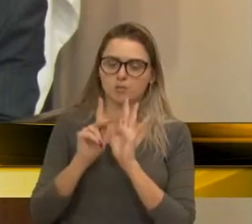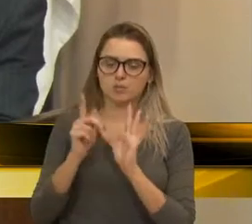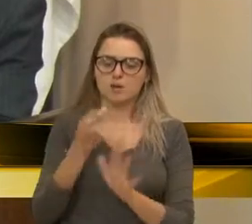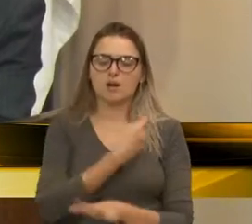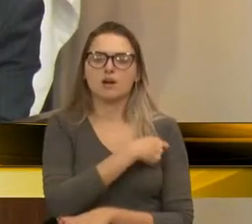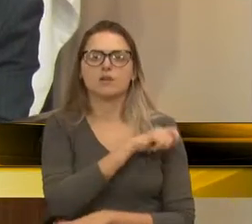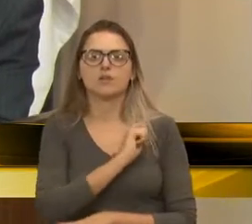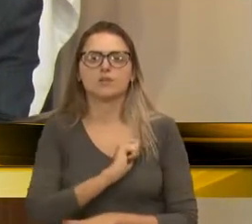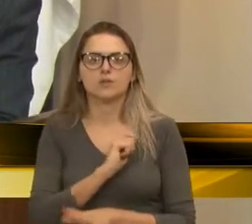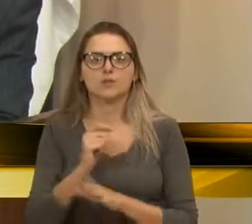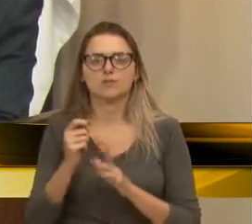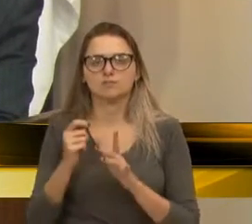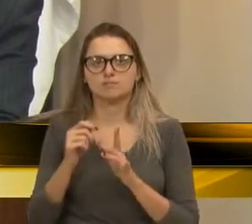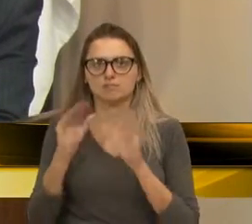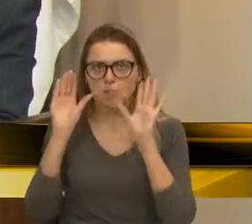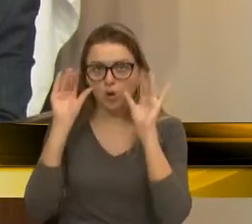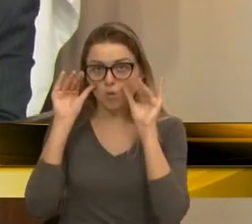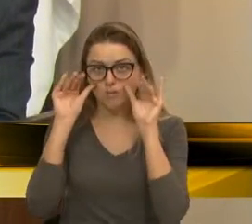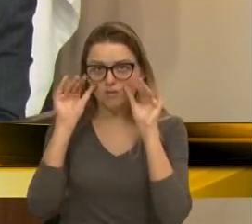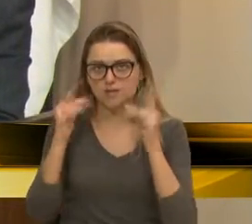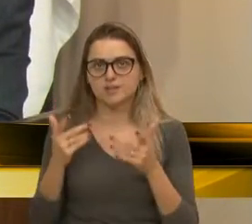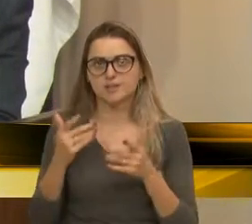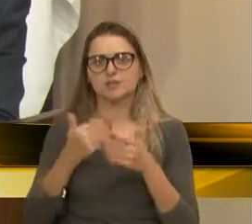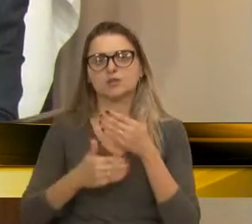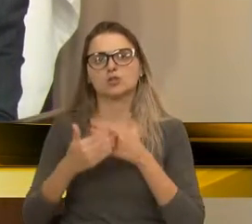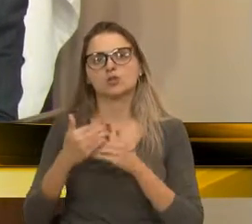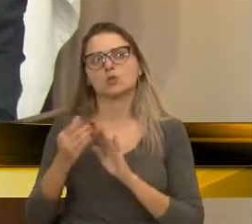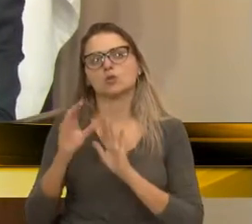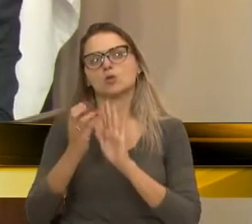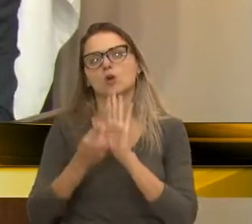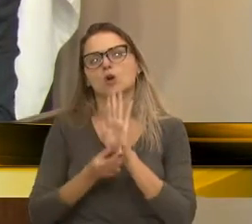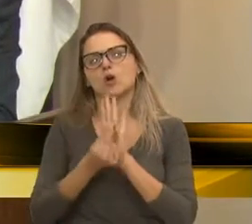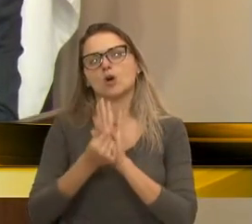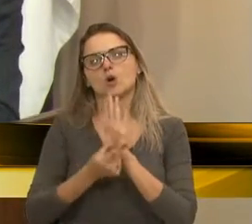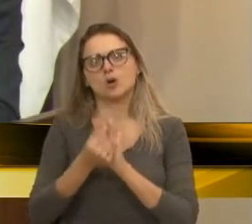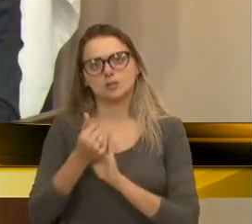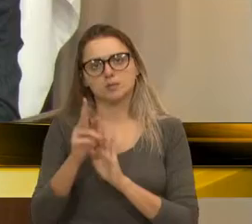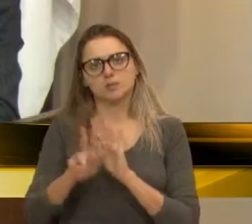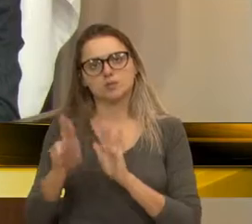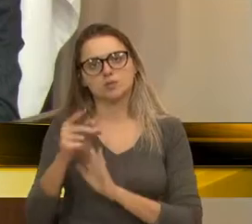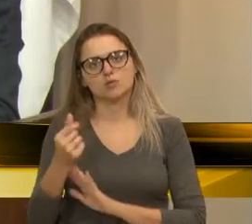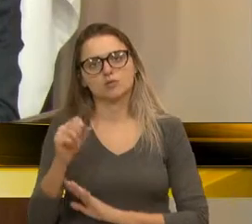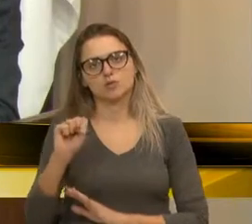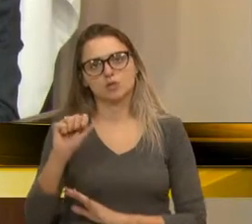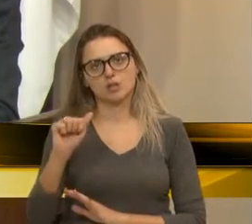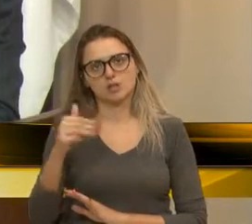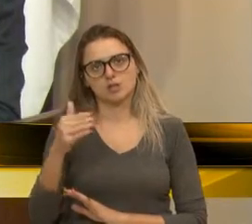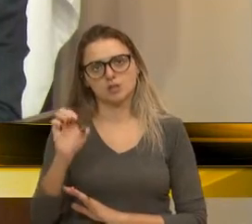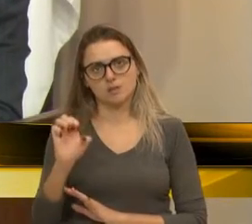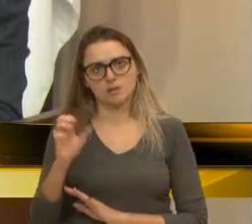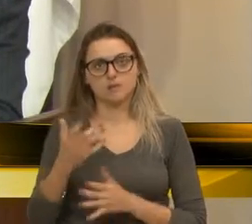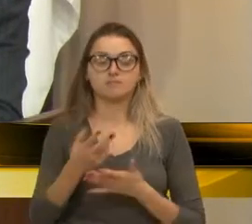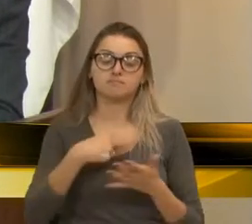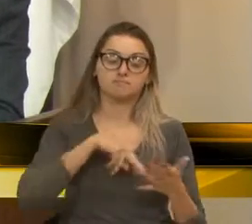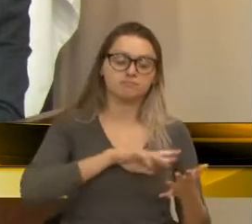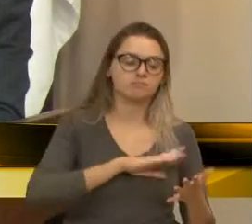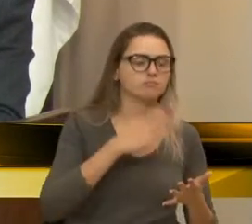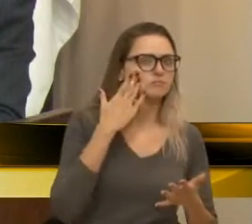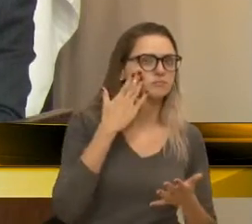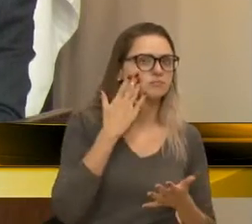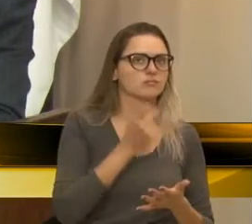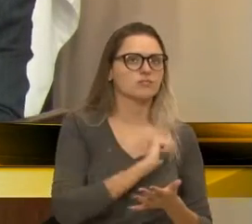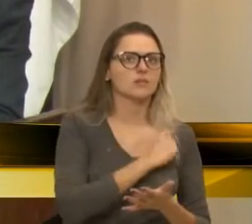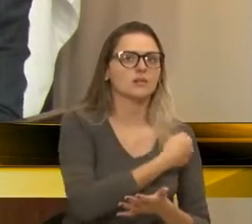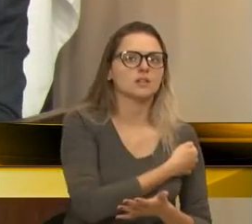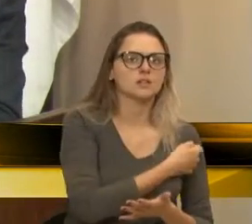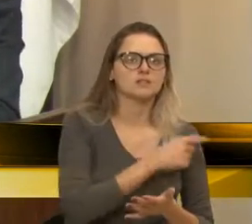auditoria que detalha o orçamento, o balanço geral da autarquia, e nós sabemos que essa auditoria ela é